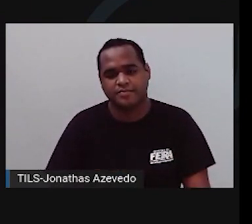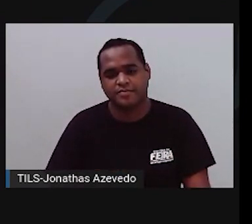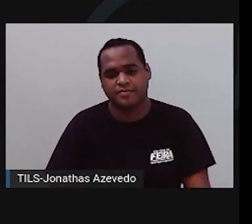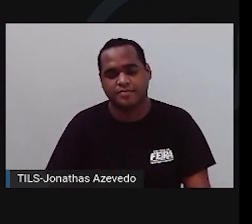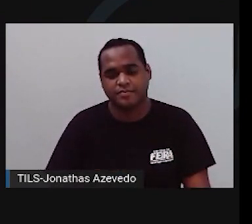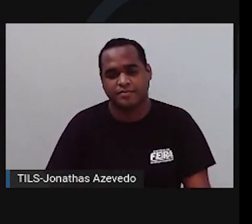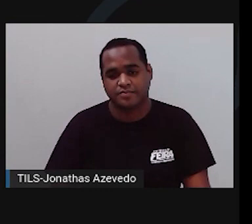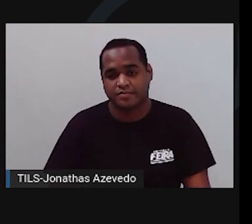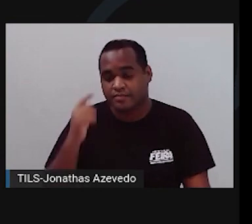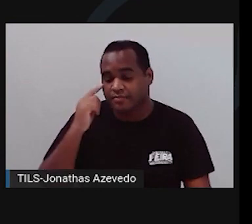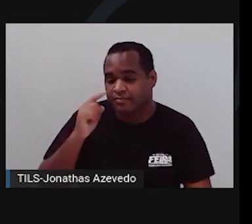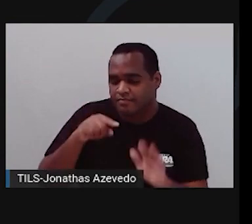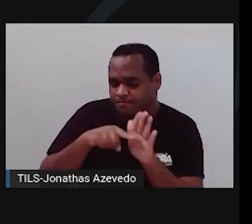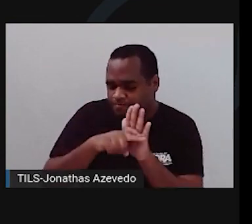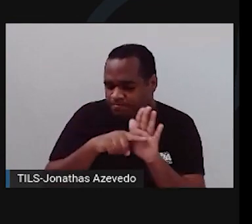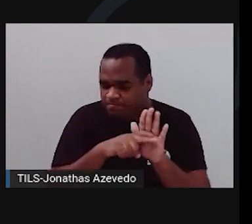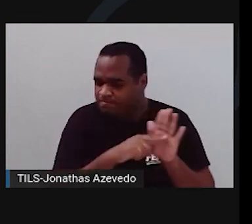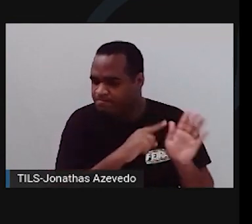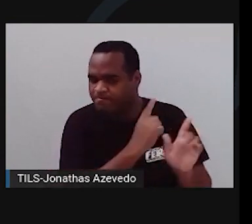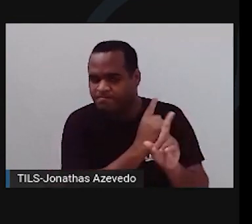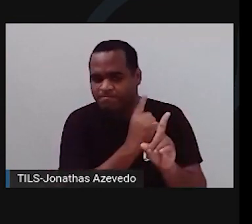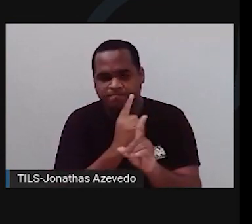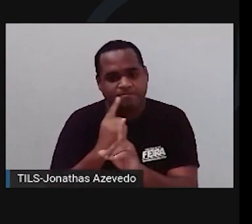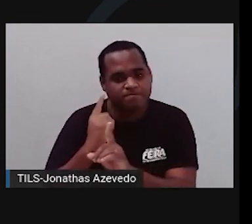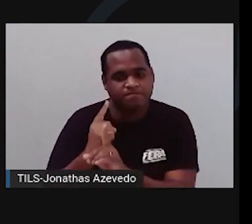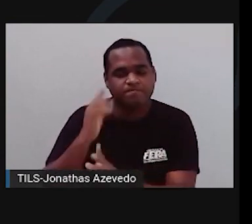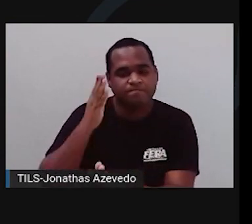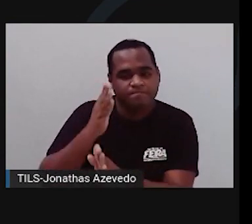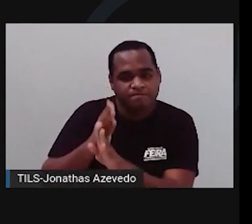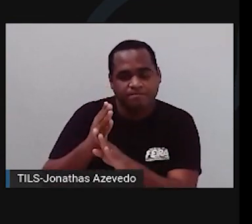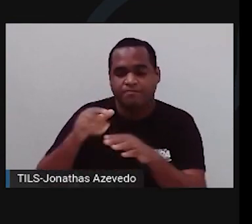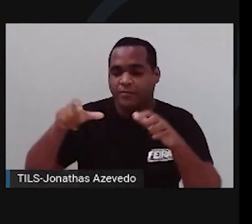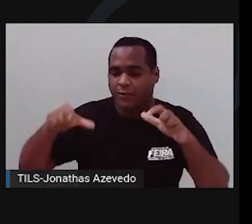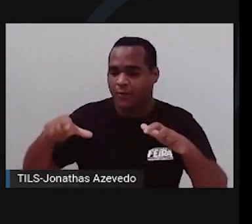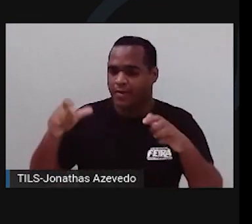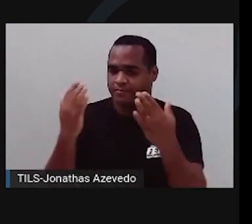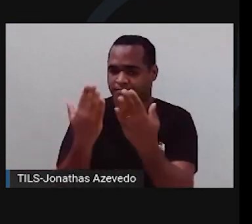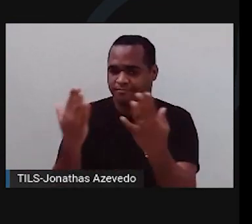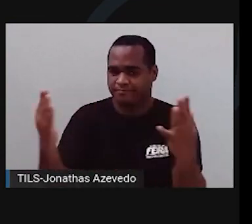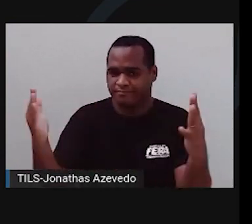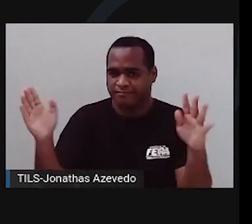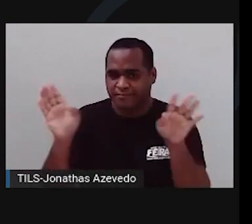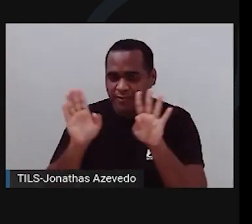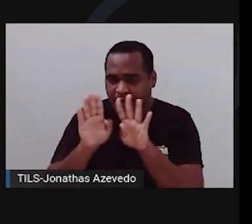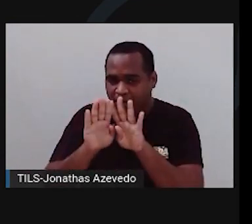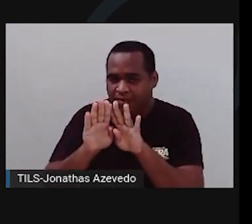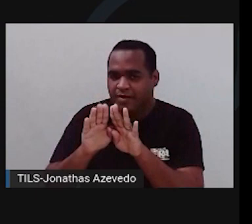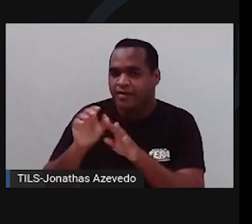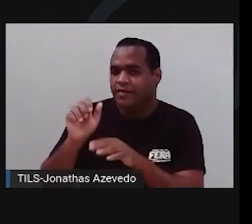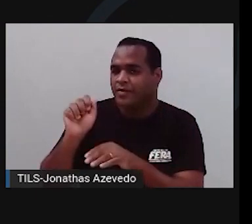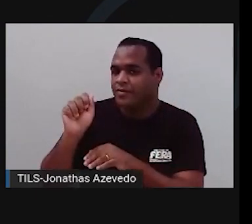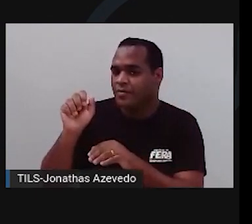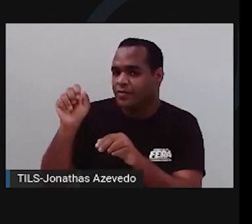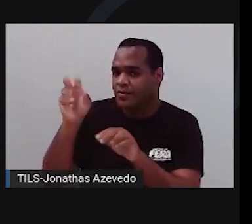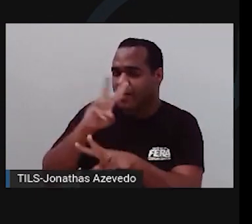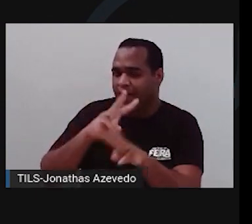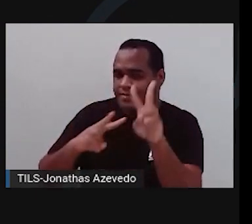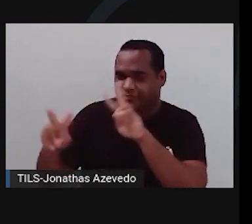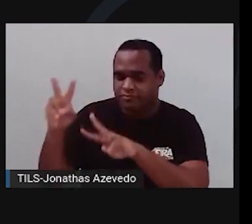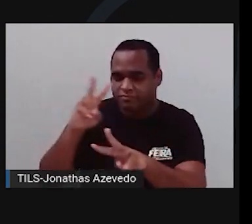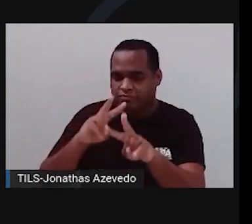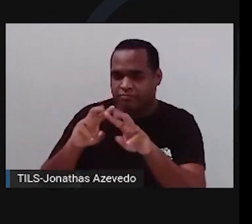A identificação é feita em uma cabine onde o ar é filtrado e flui sem